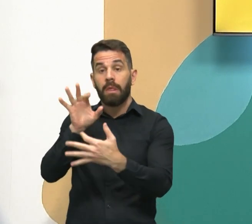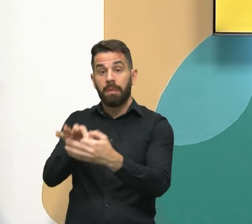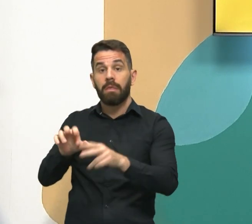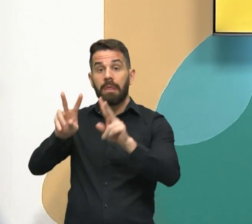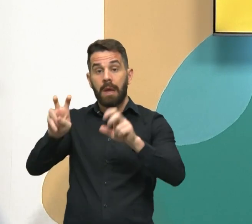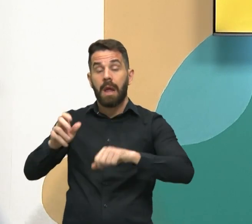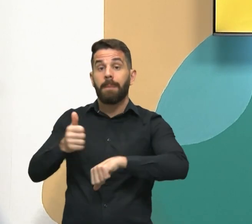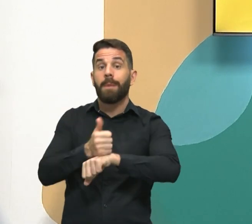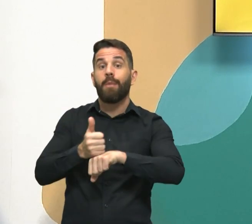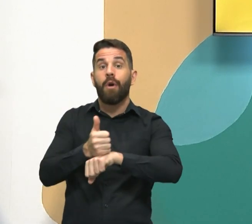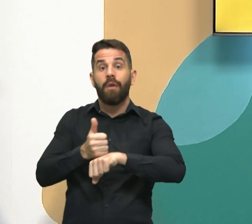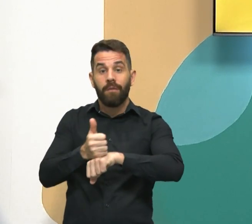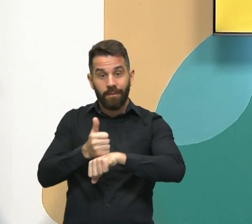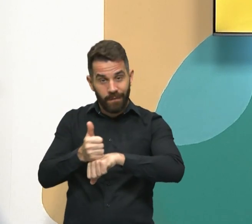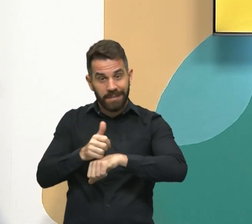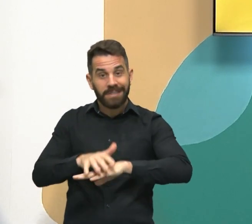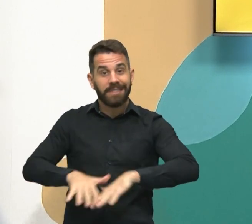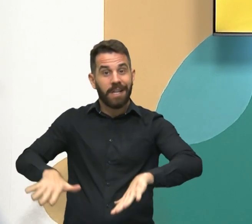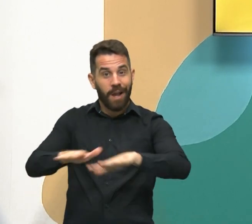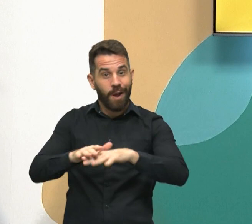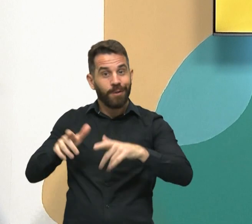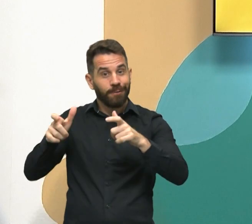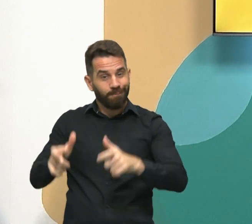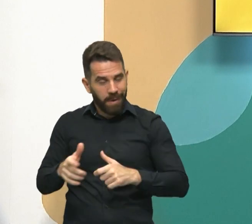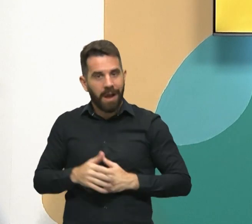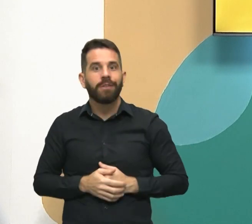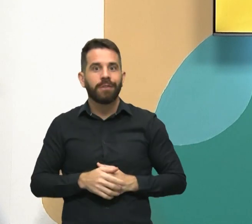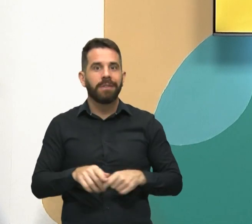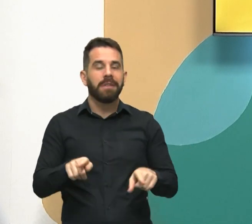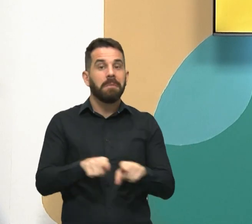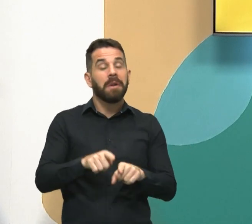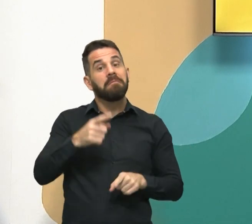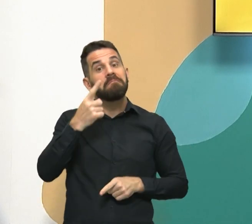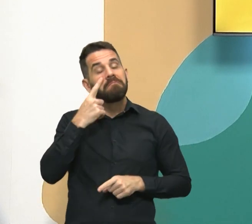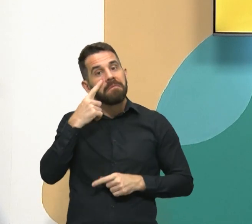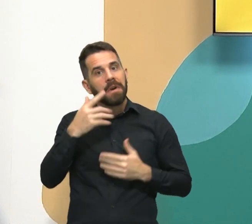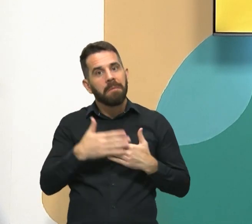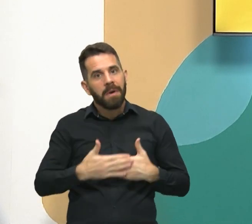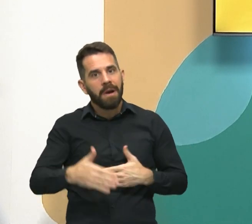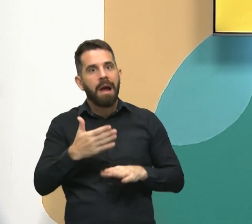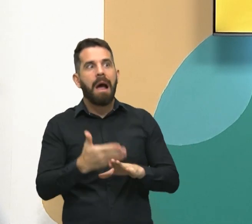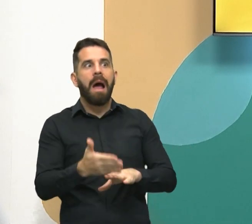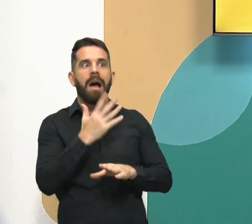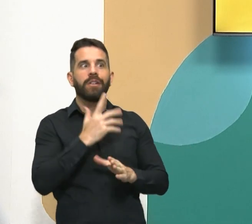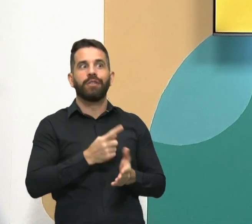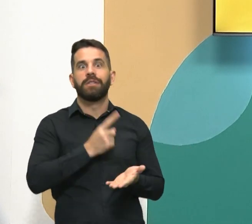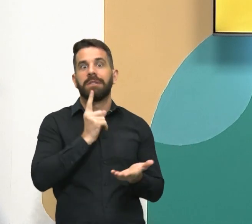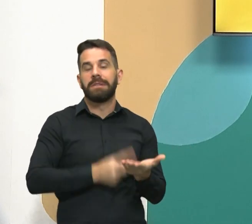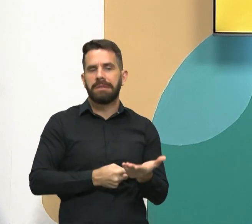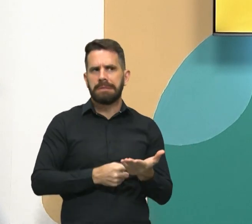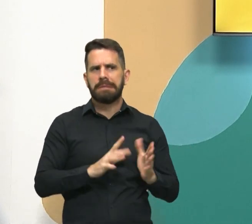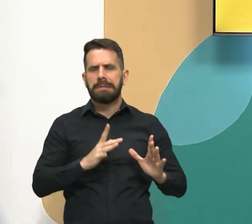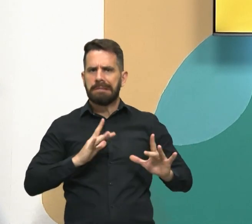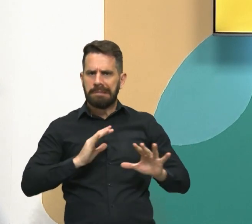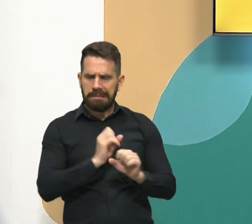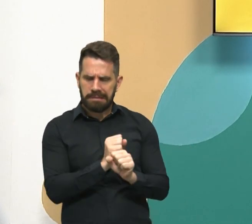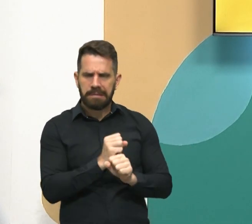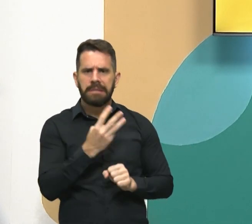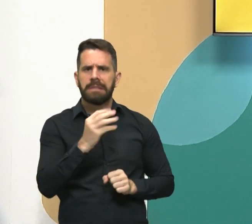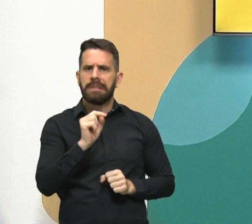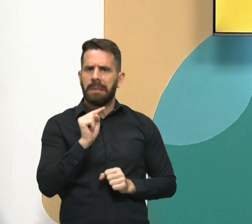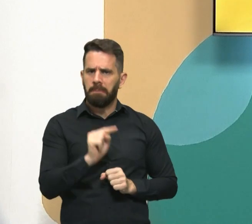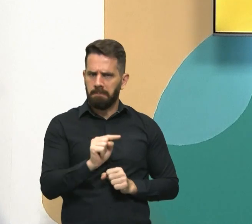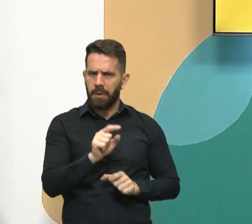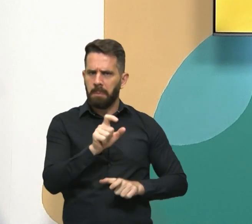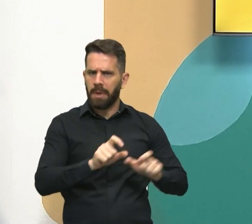gente vai conferir agora como que está aí a expectativa, né, de público. O que nós tínhamos aí como objetivo era cerca de 30 mil